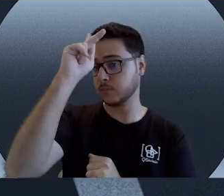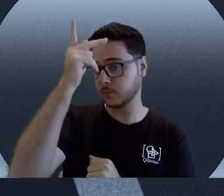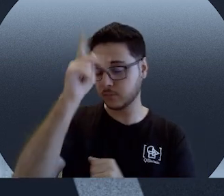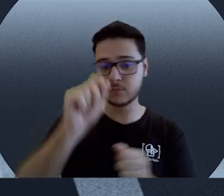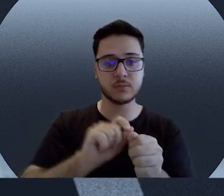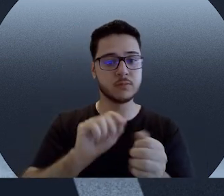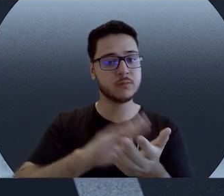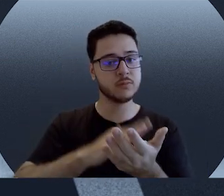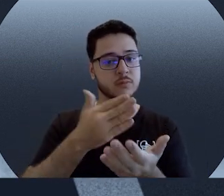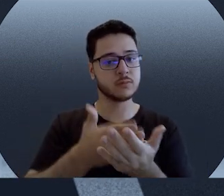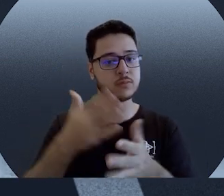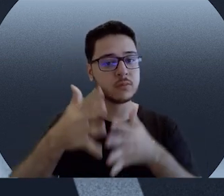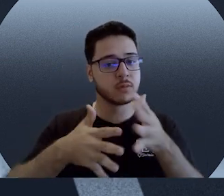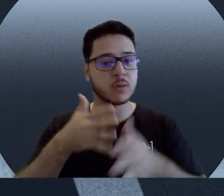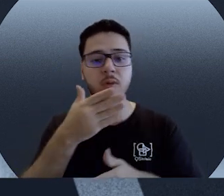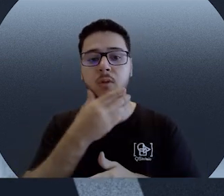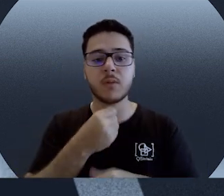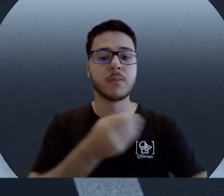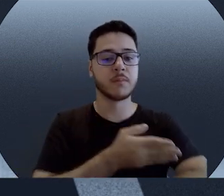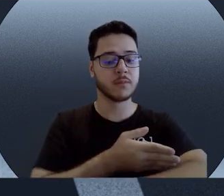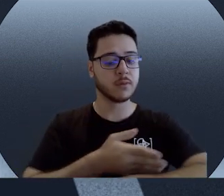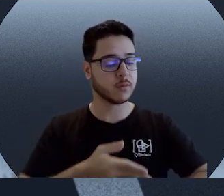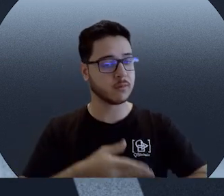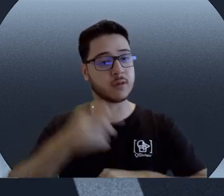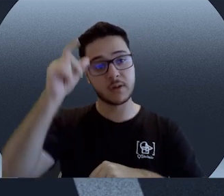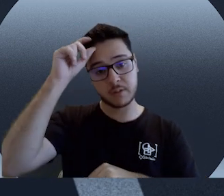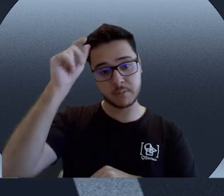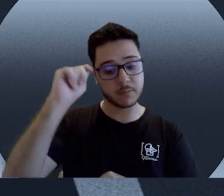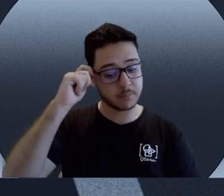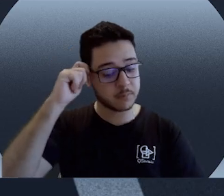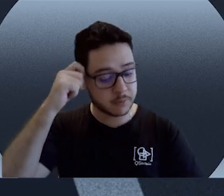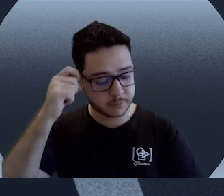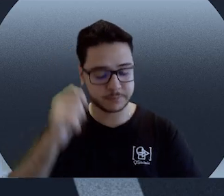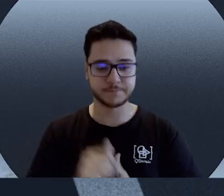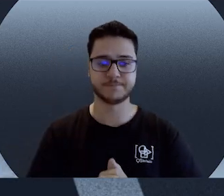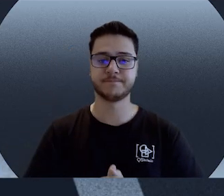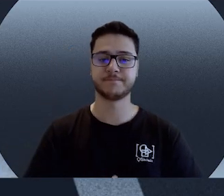em libras. Ele é um homem branco, de cabelos pretos.